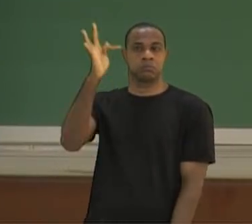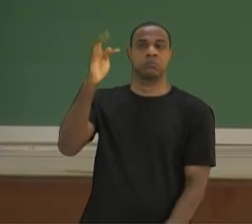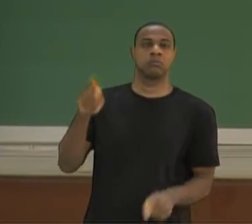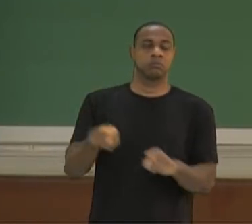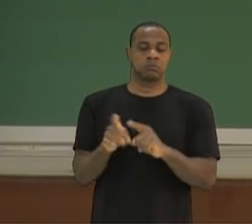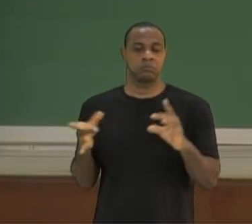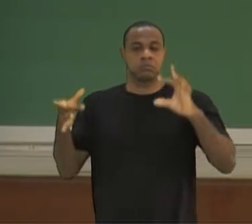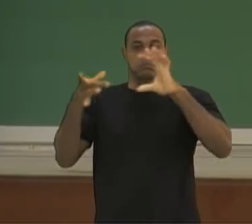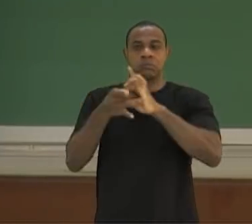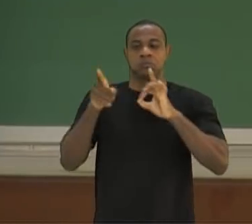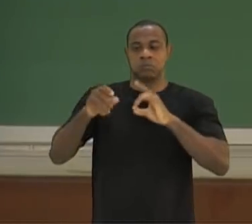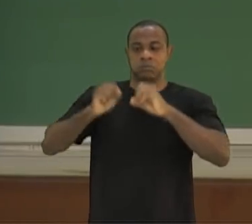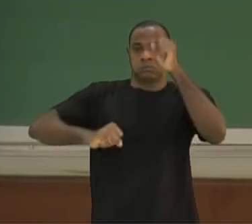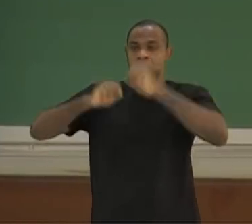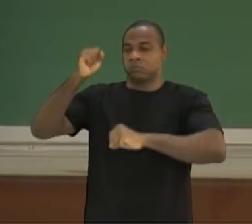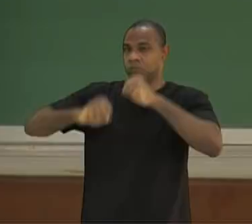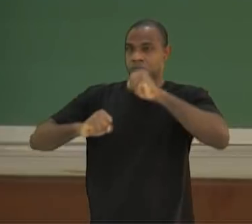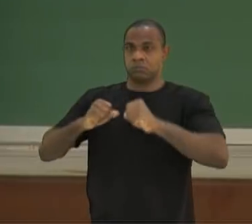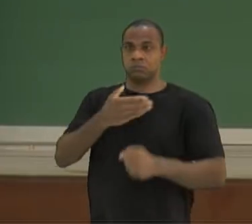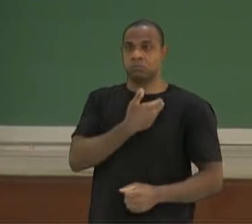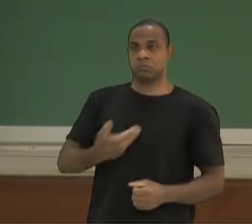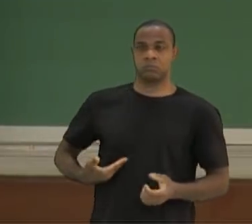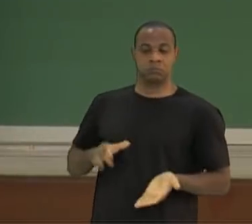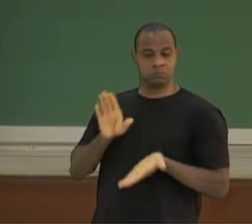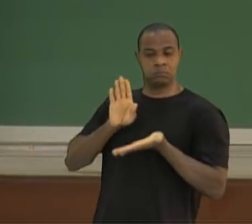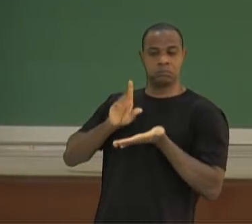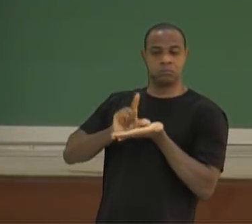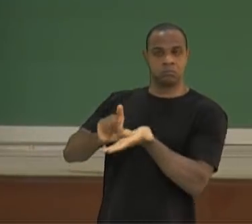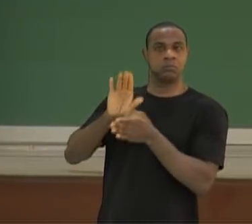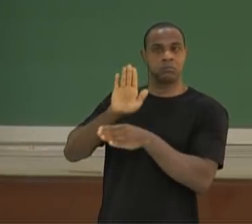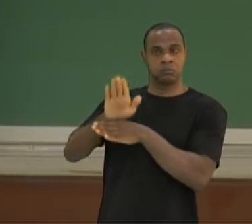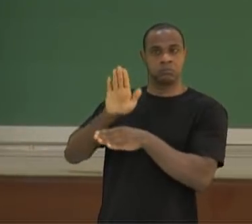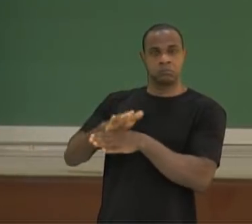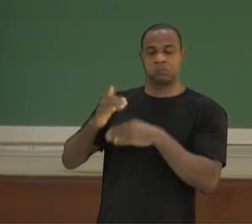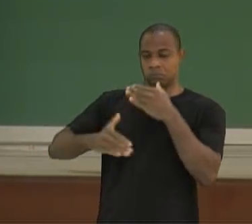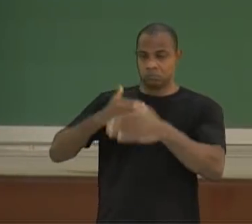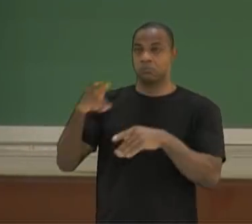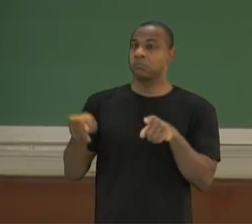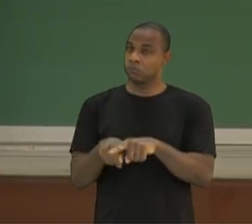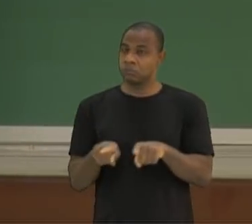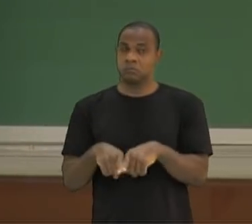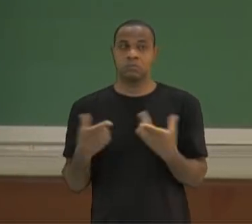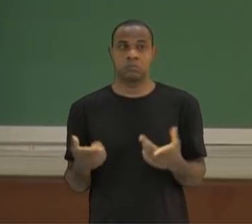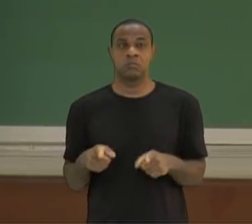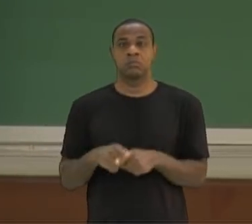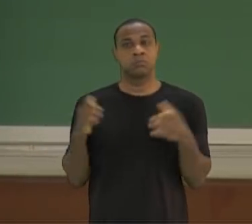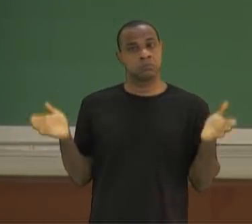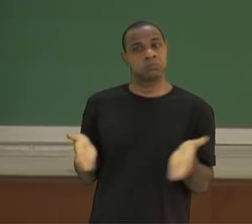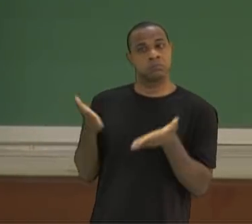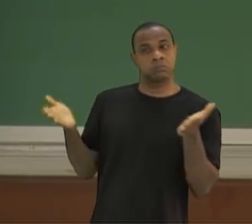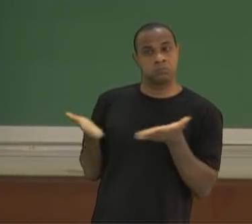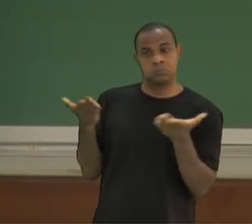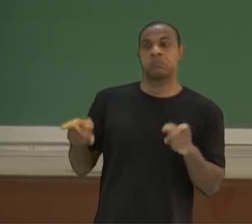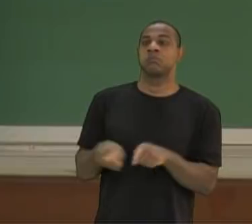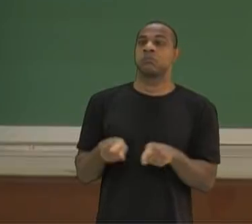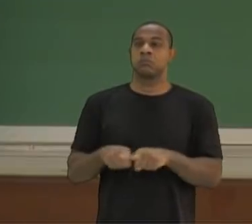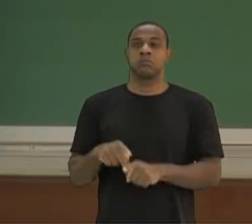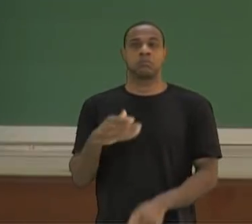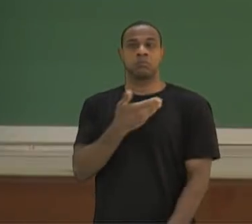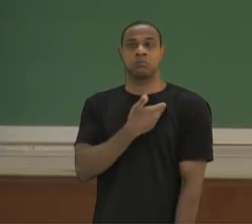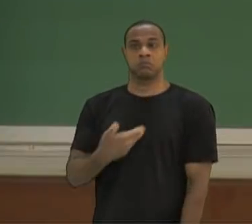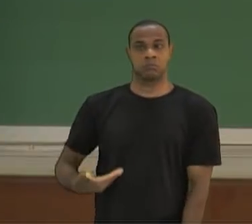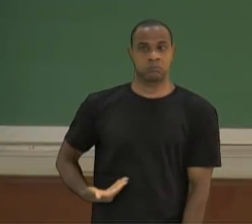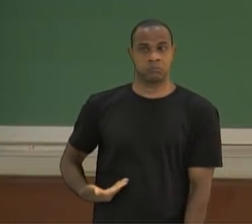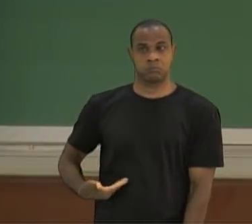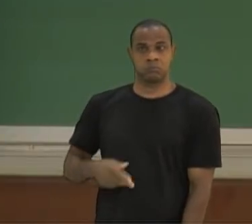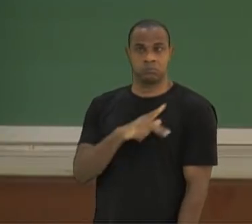do Sudeste, sobretudo em São Paulo e Rio de Janeiro. Então, também incentivos, programas do governo federal para